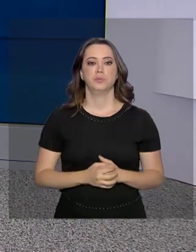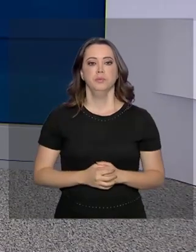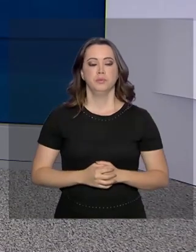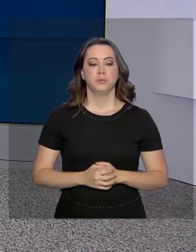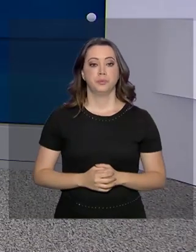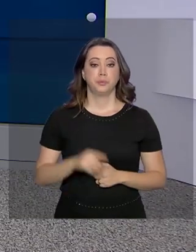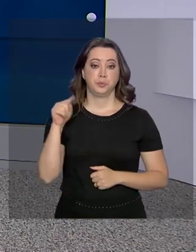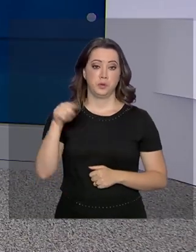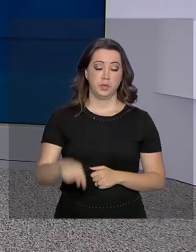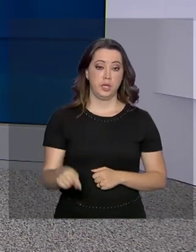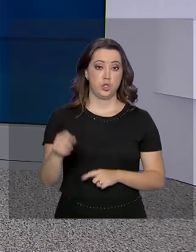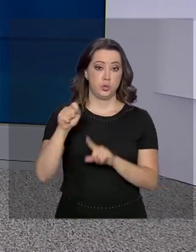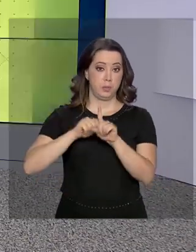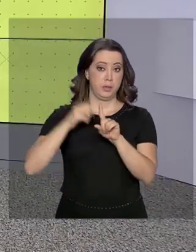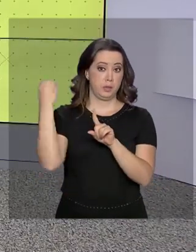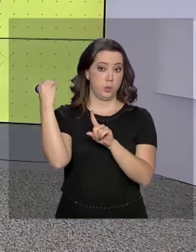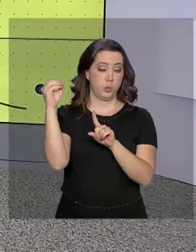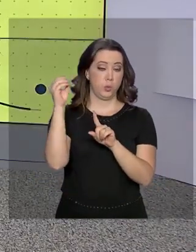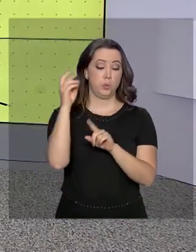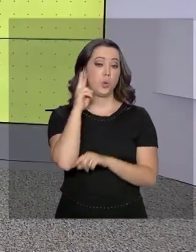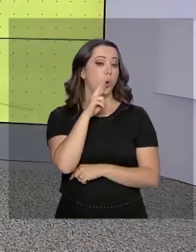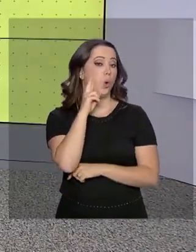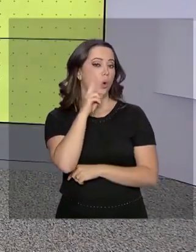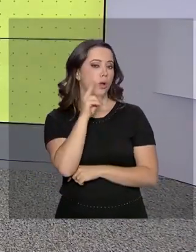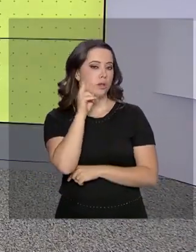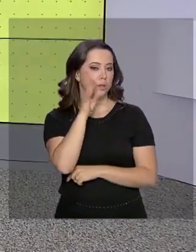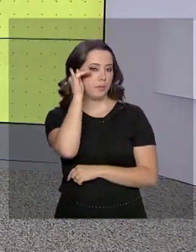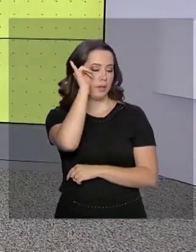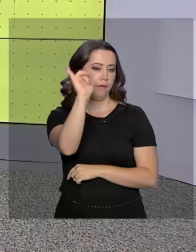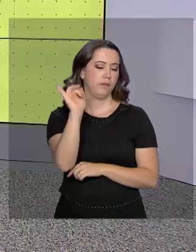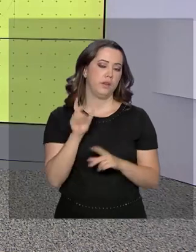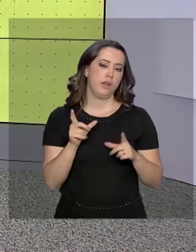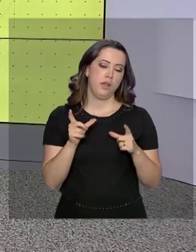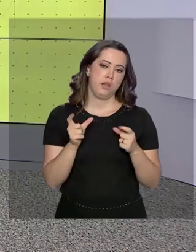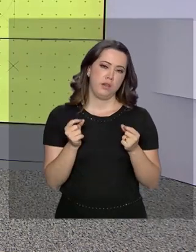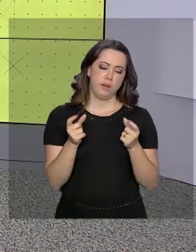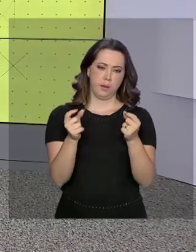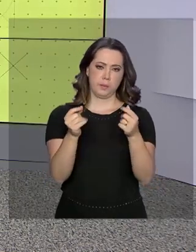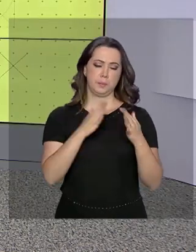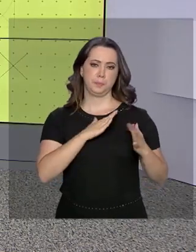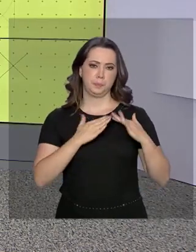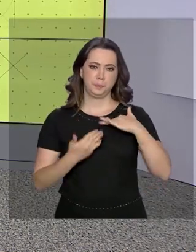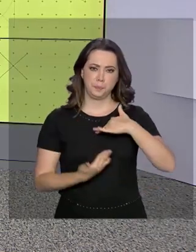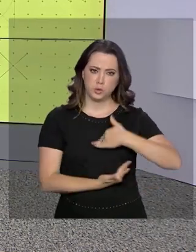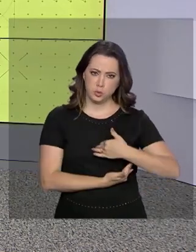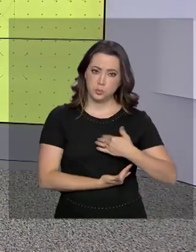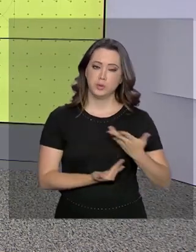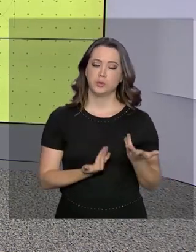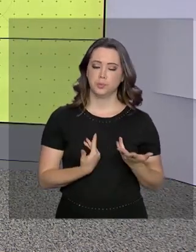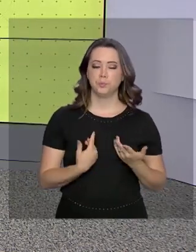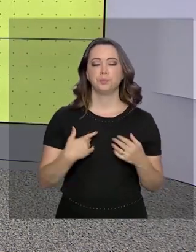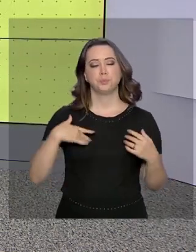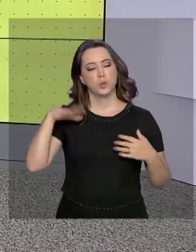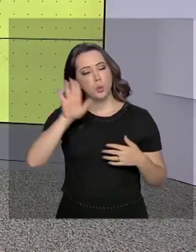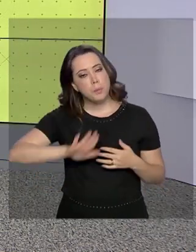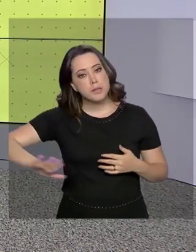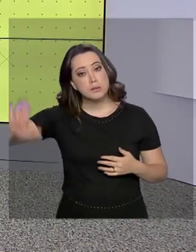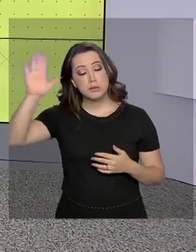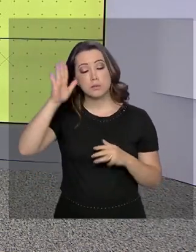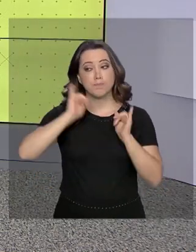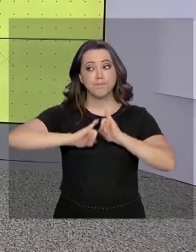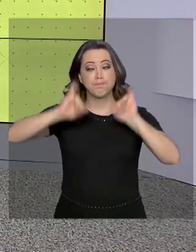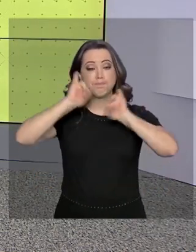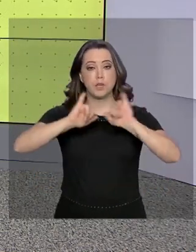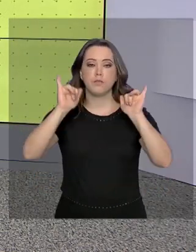Neste outubro rosa, mês dedicado à prevenção do câncer de mama, ações em todo o país chamam a atenção para o cuidado integral da mulher.